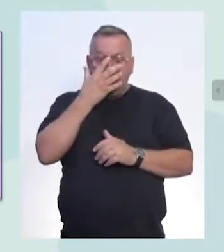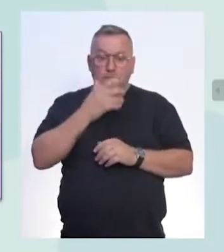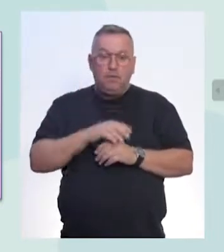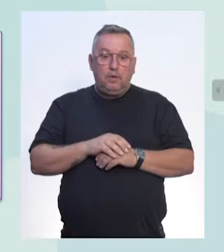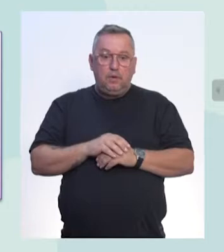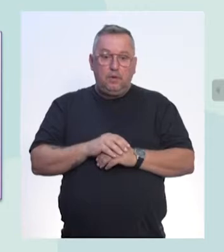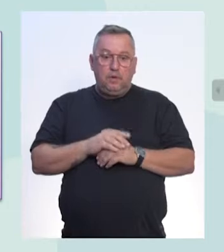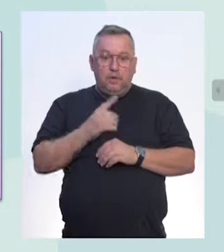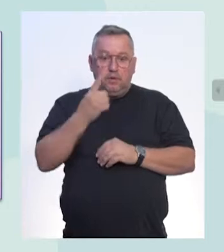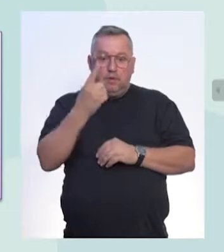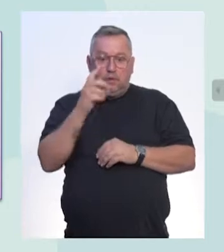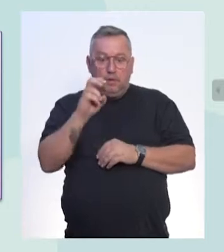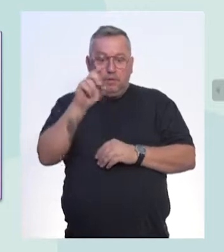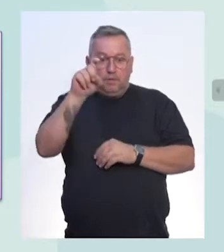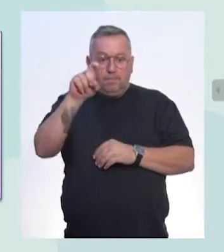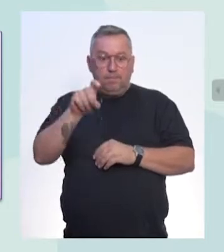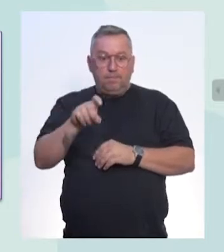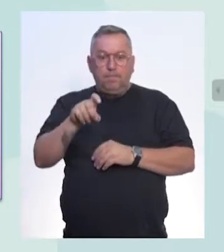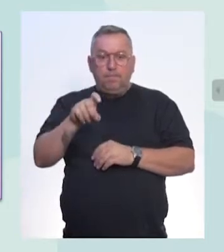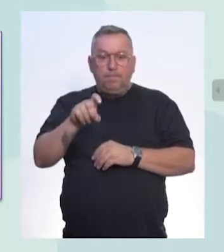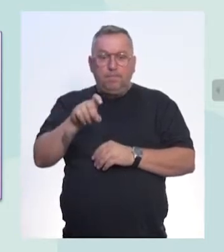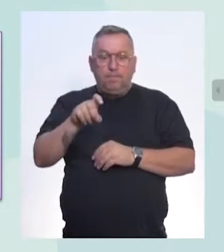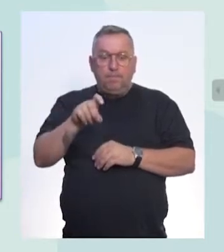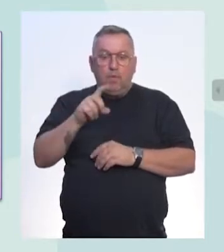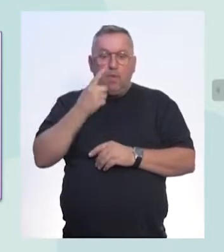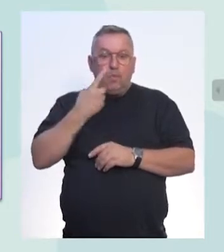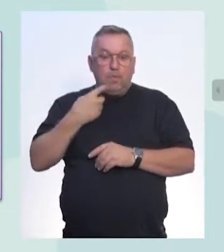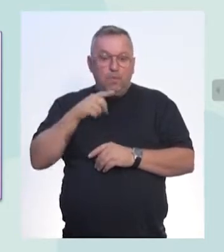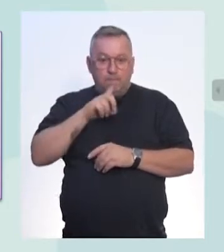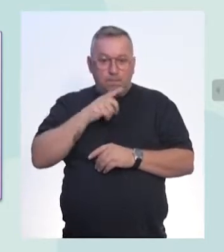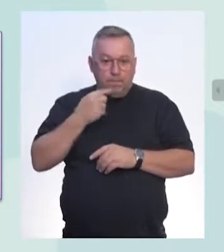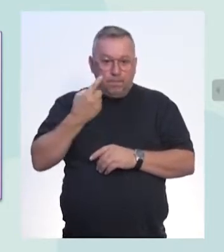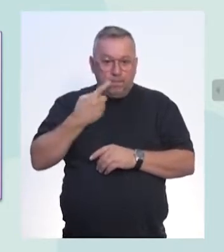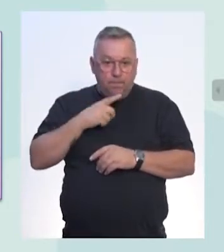os 15x, que é do sorvete de morango,